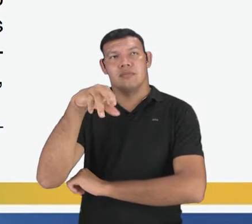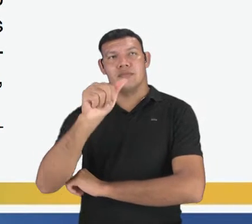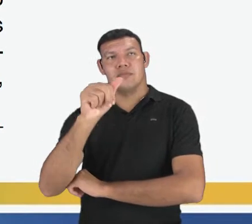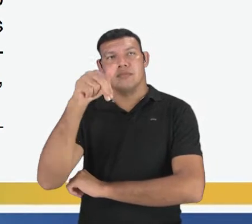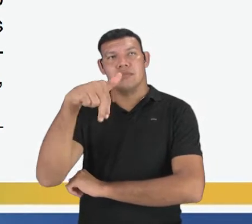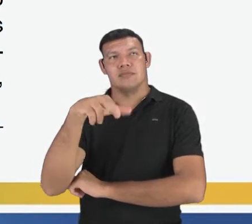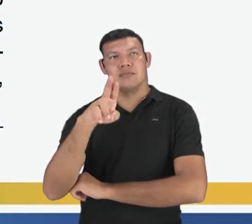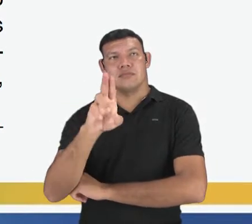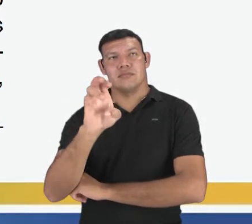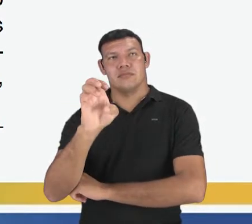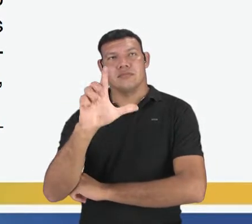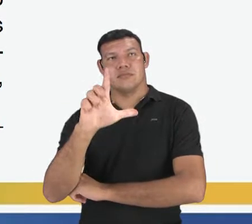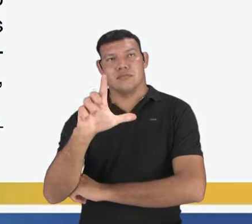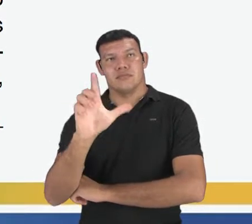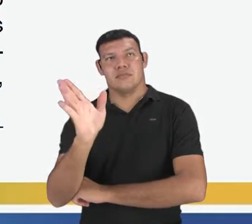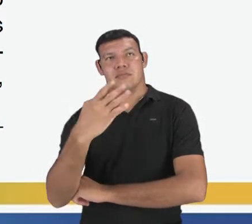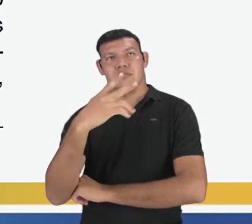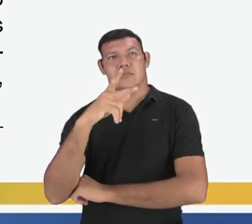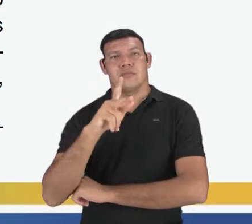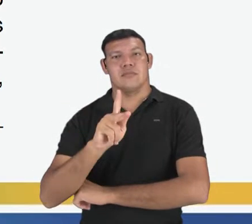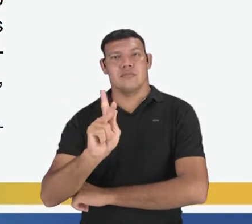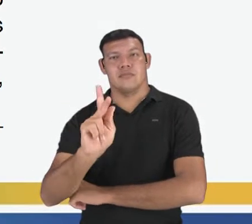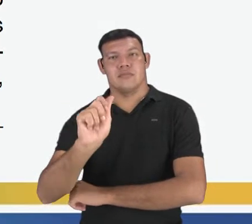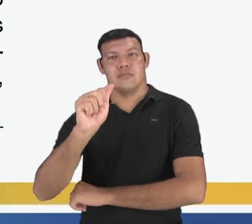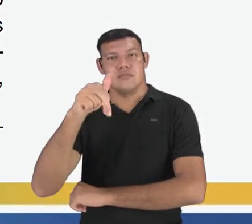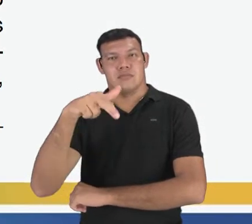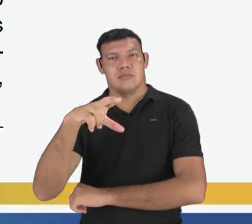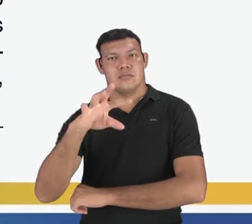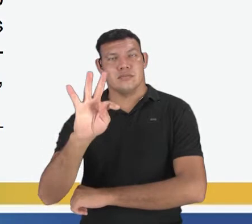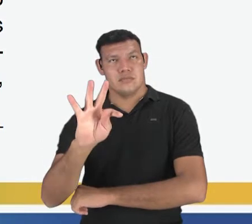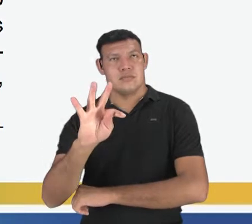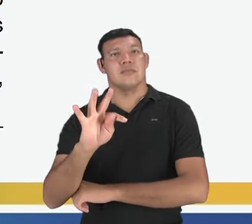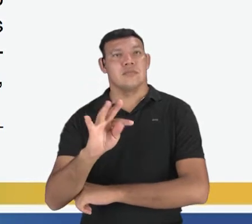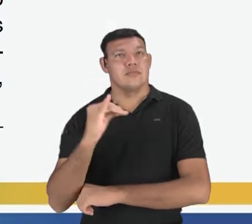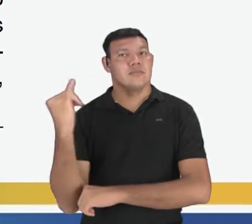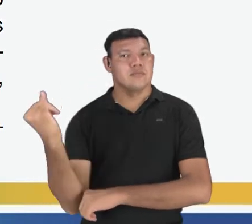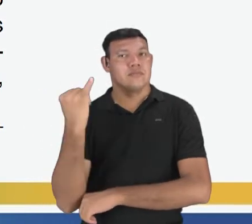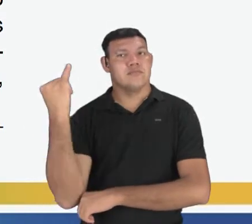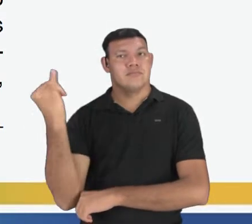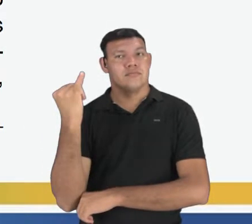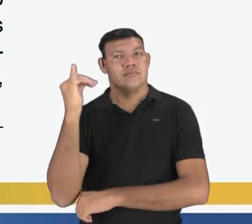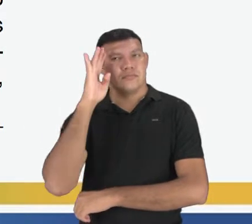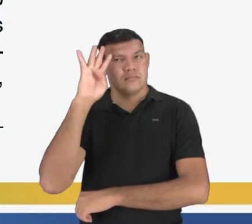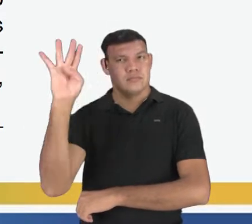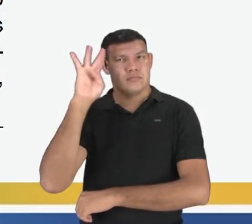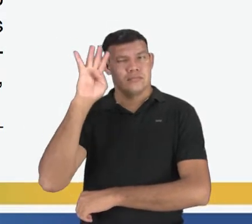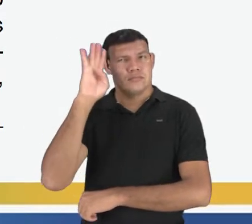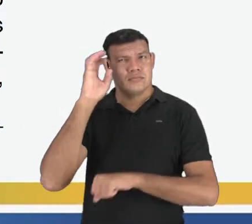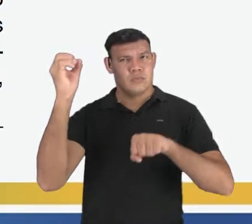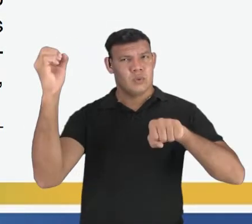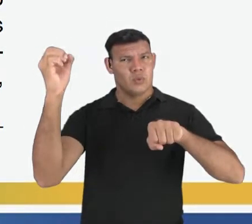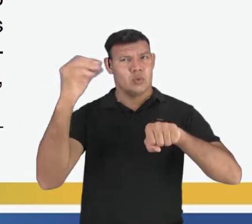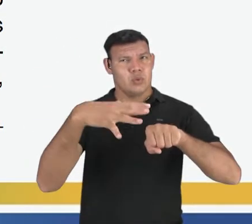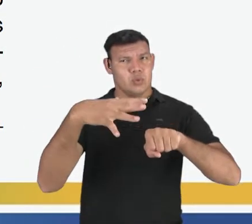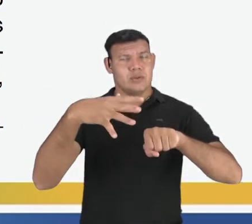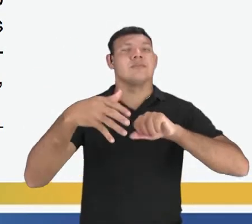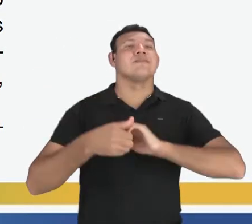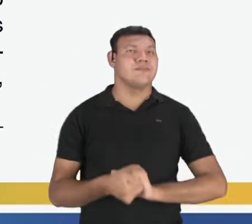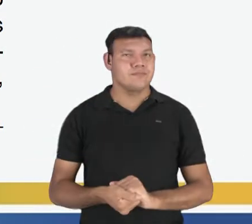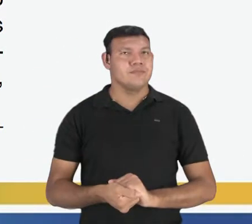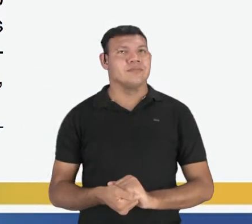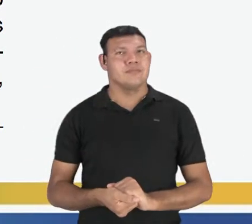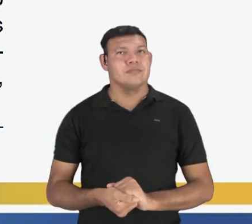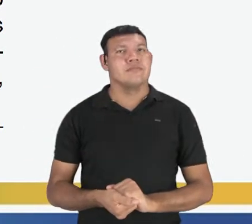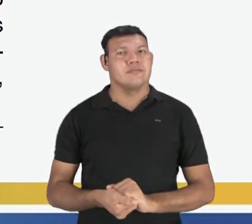grande pensador, né, da corrente aí iluminista, que vai justamente trazer essa temática, né, que